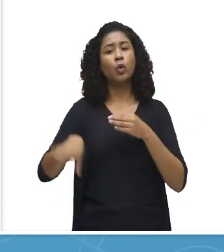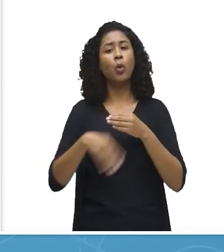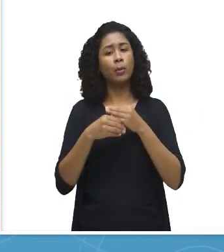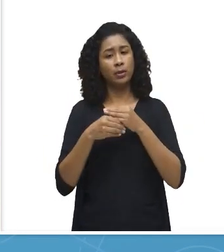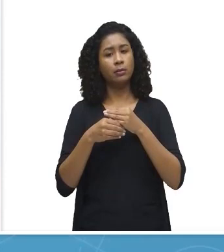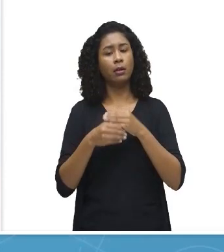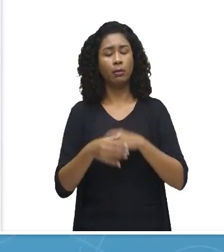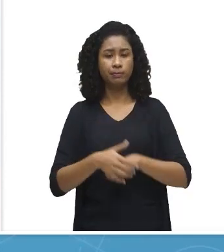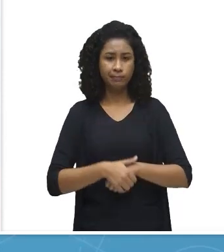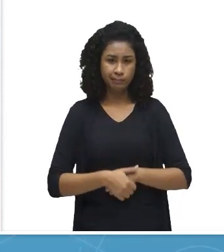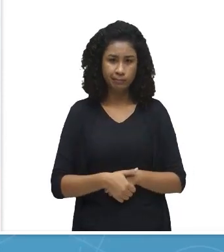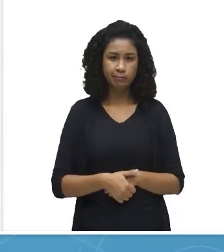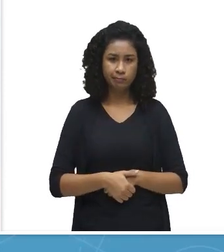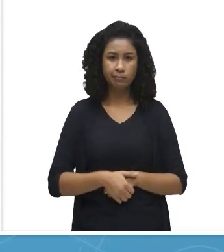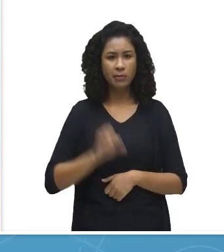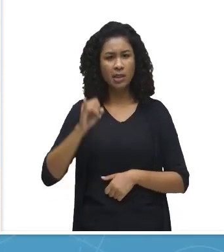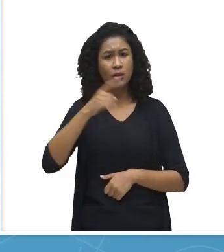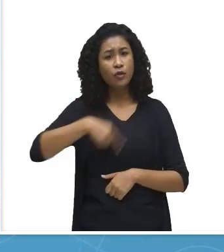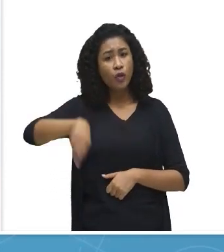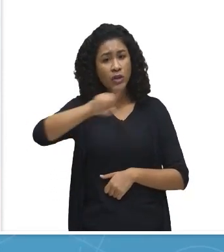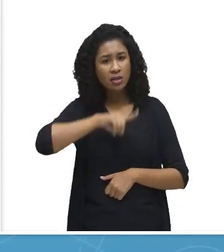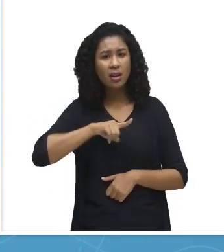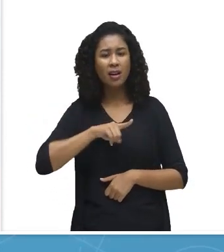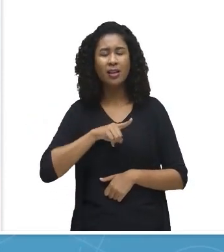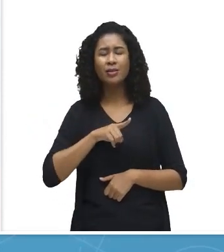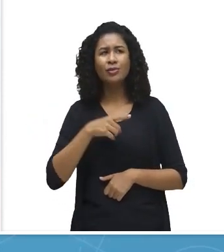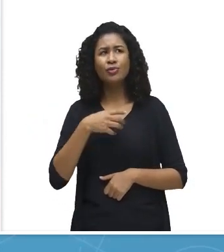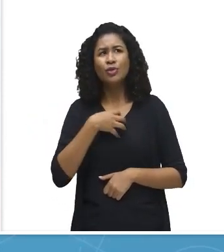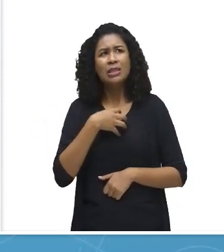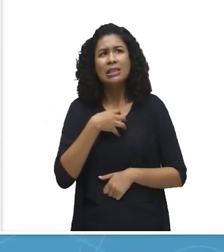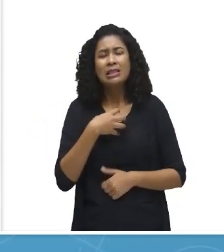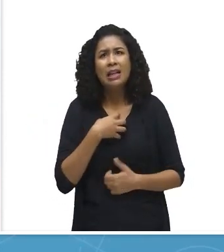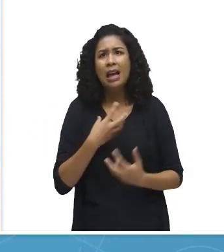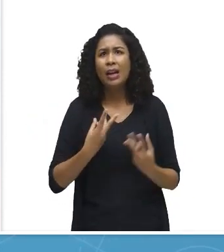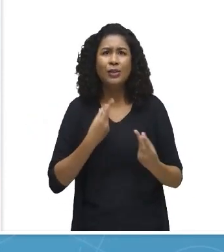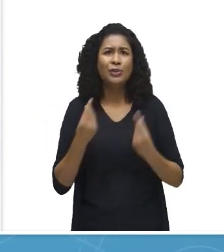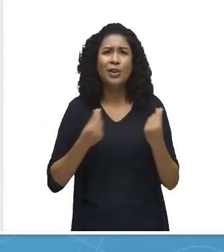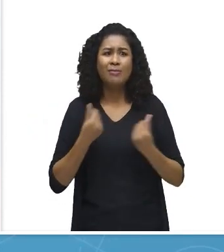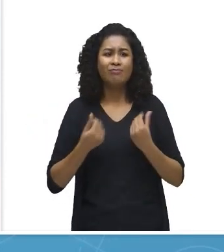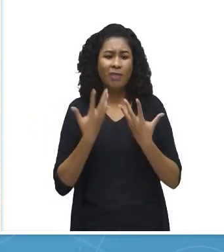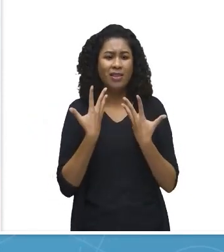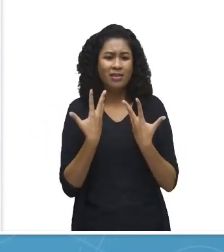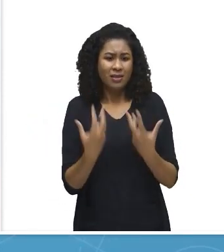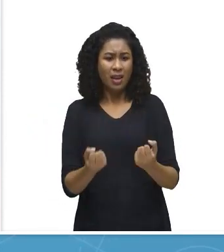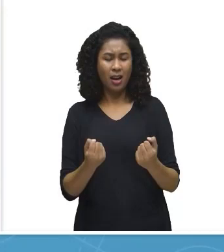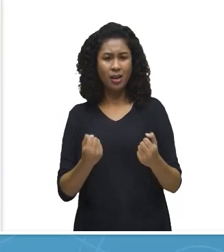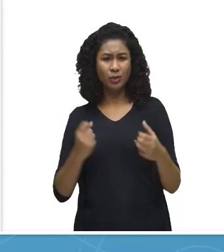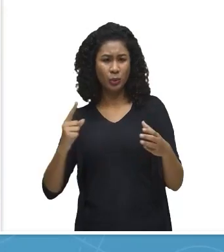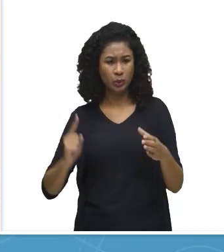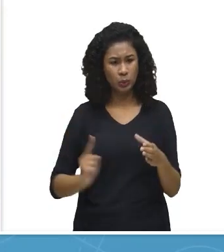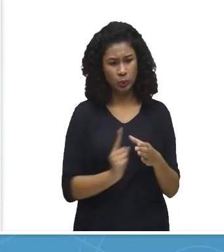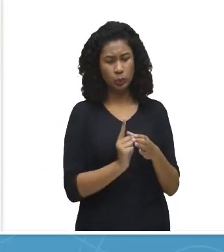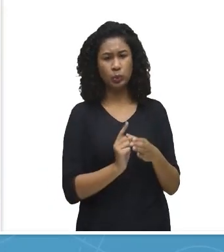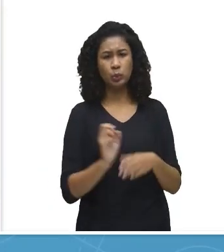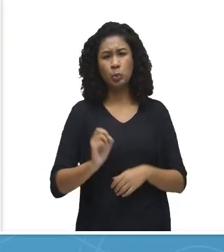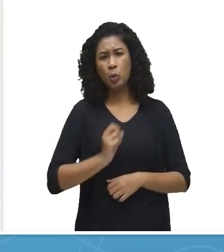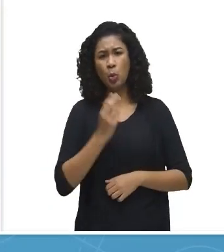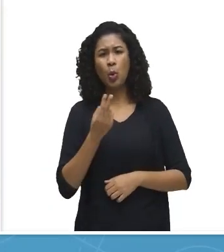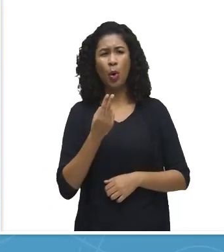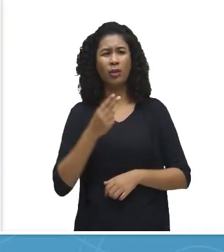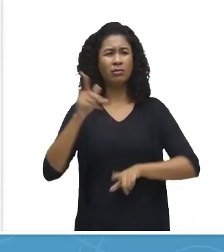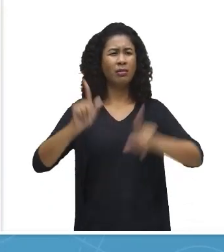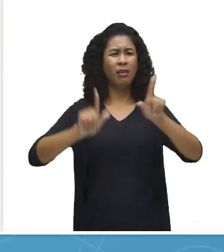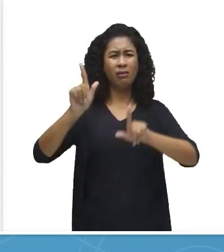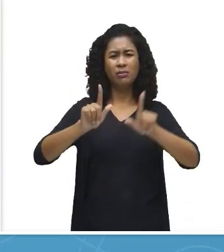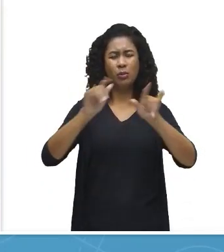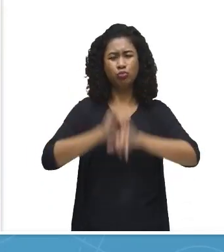Se você, de certa forma, não se sente acolhido pelos padrões de beleza, pelos padrões que a mídia muitas das vezes